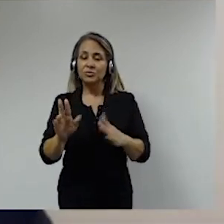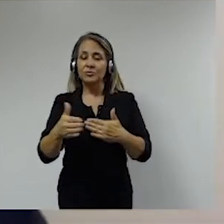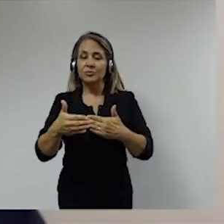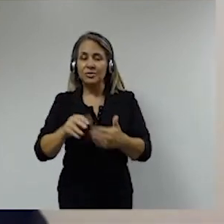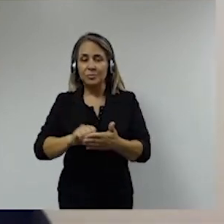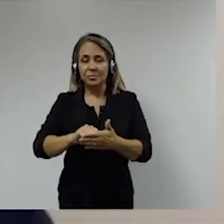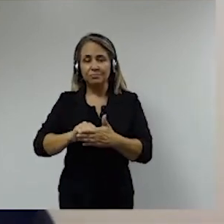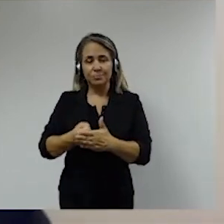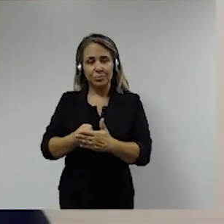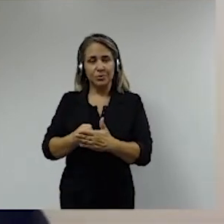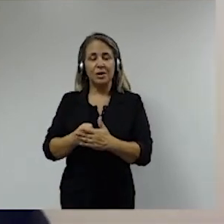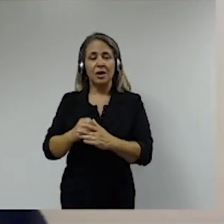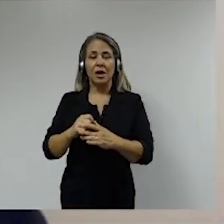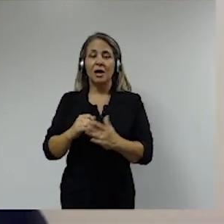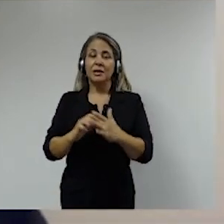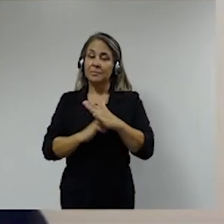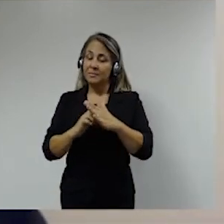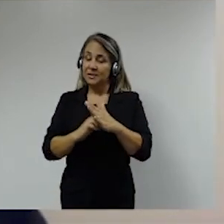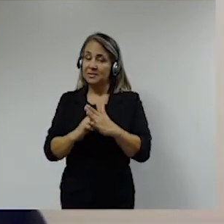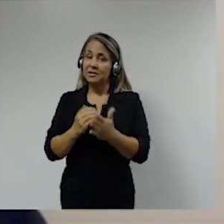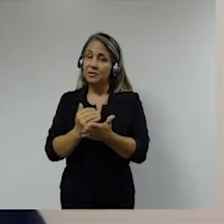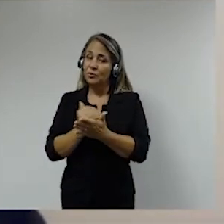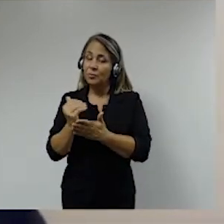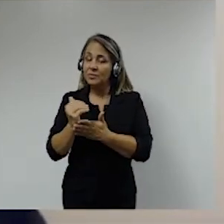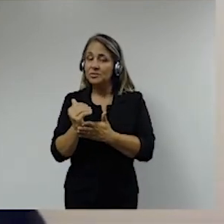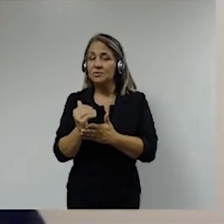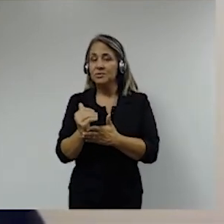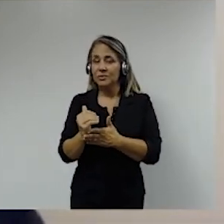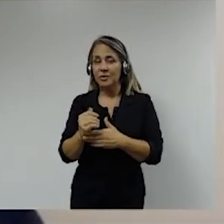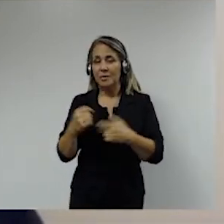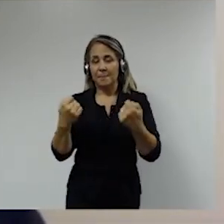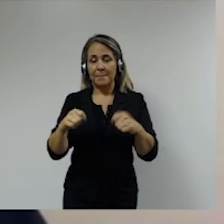de empresas que surgiram as medidas necessárias